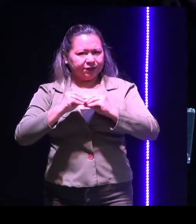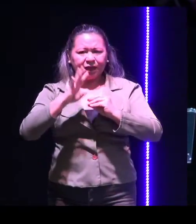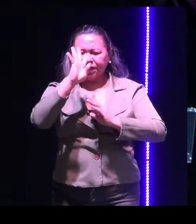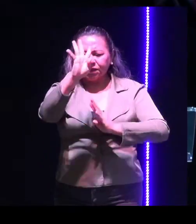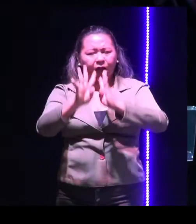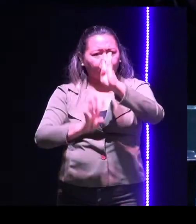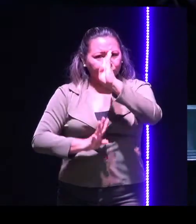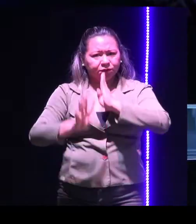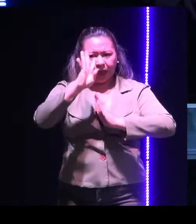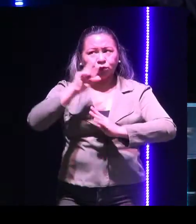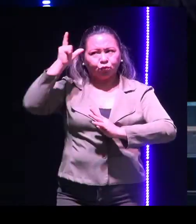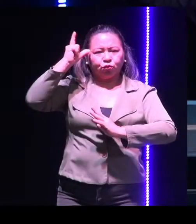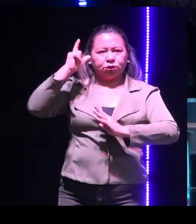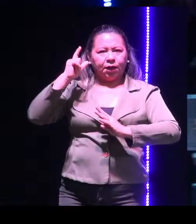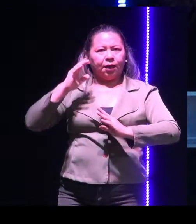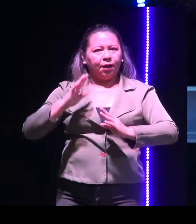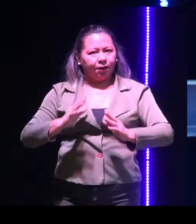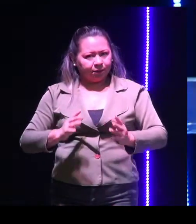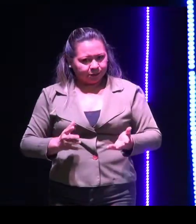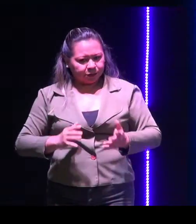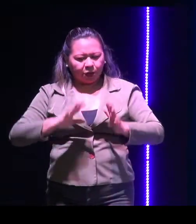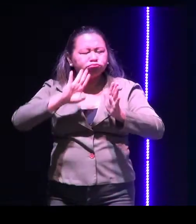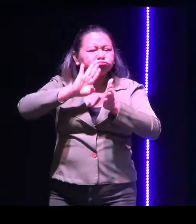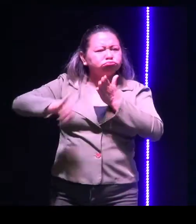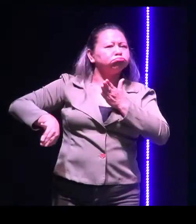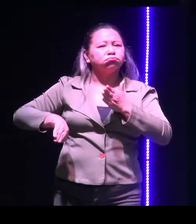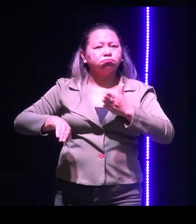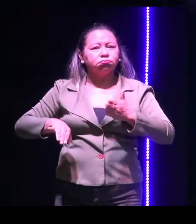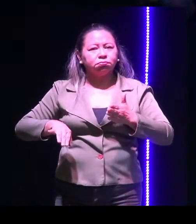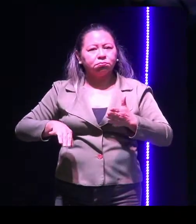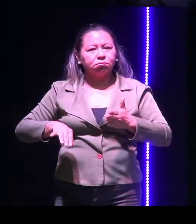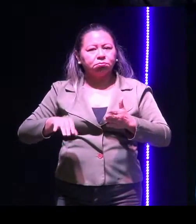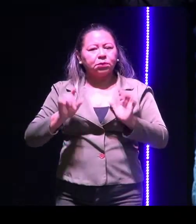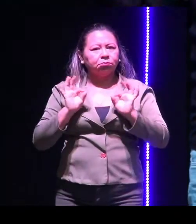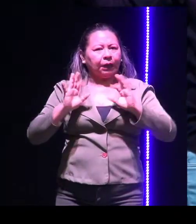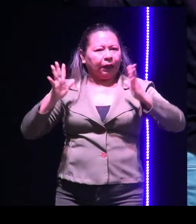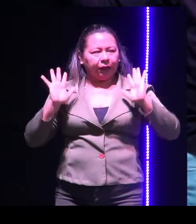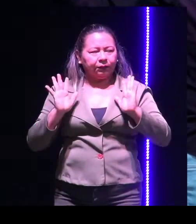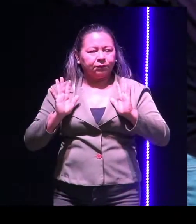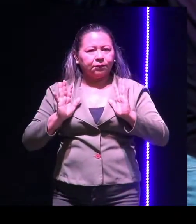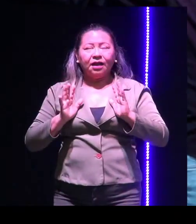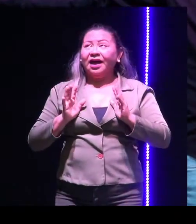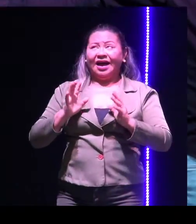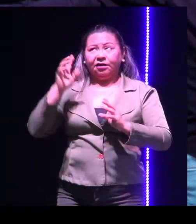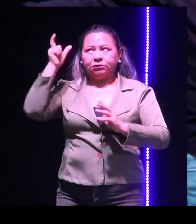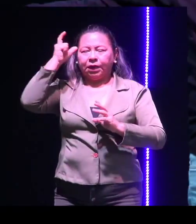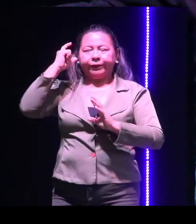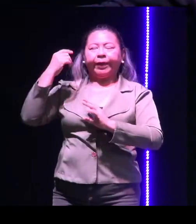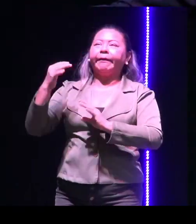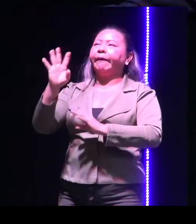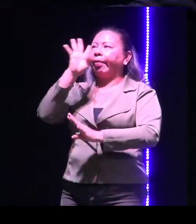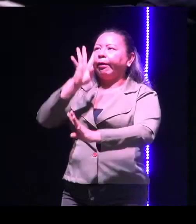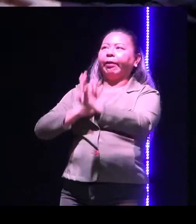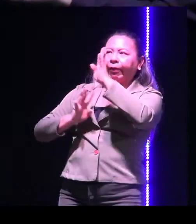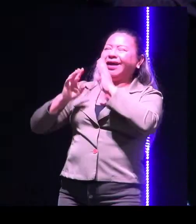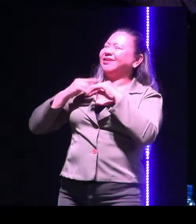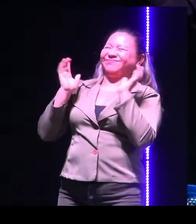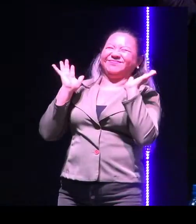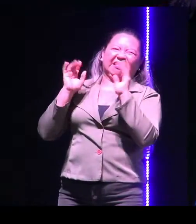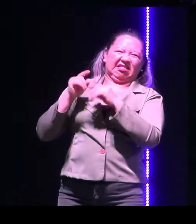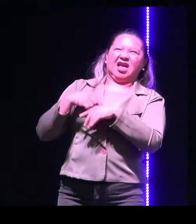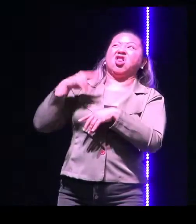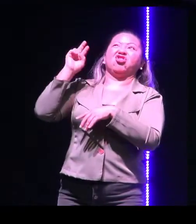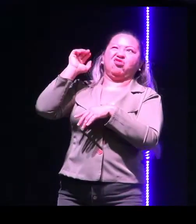injustiça. Amém? Então, quando o diabo vier, não tem jeito para ti, de novo você fala: o preço já foi pago,